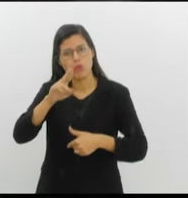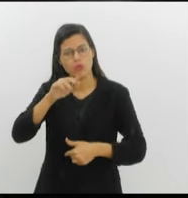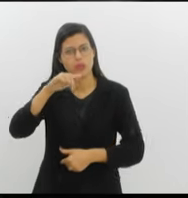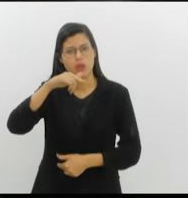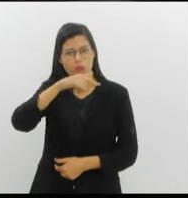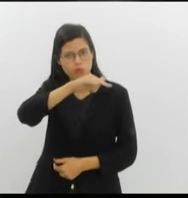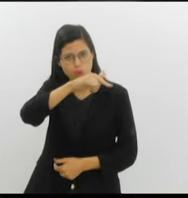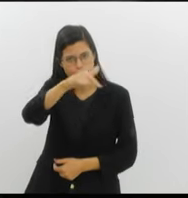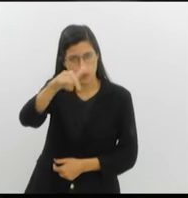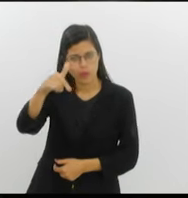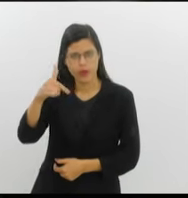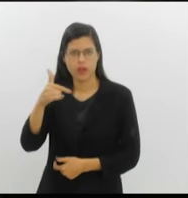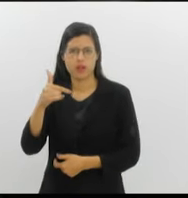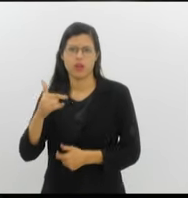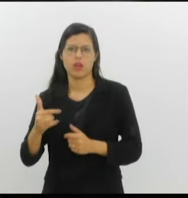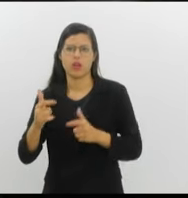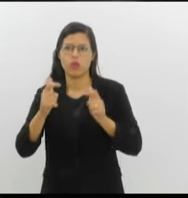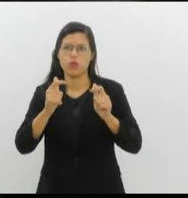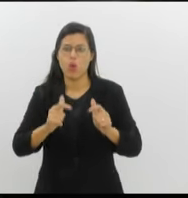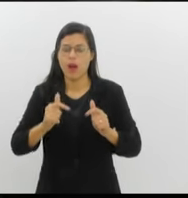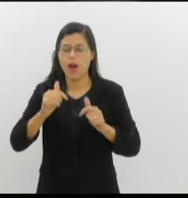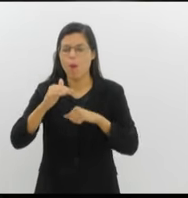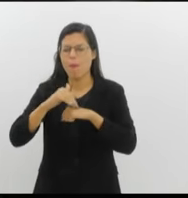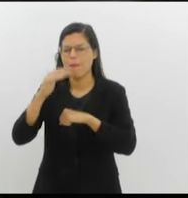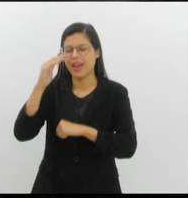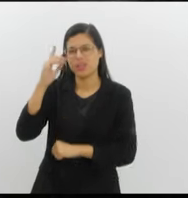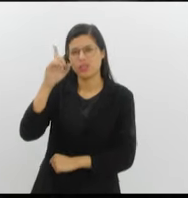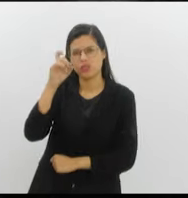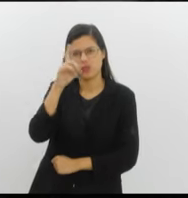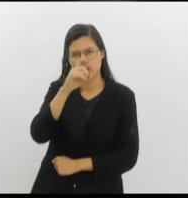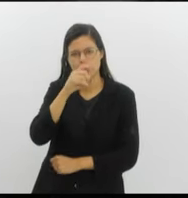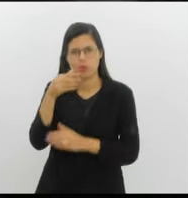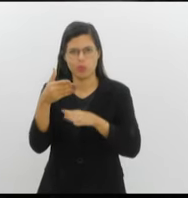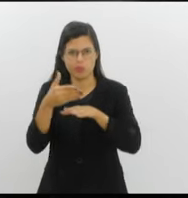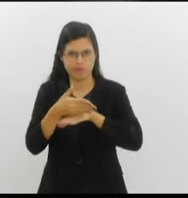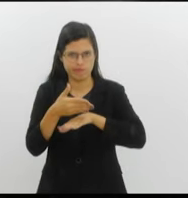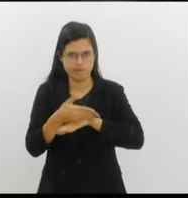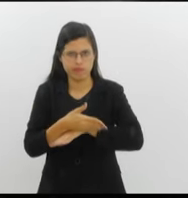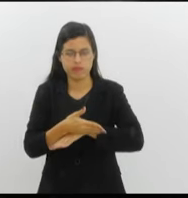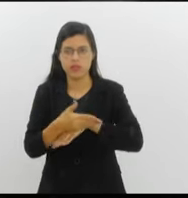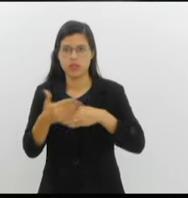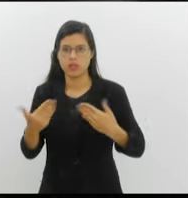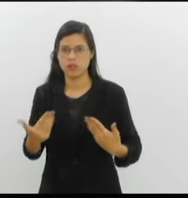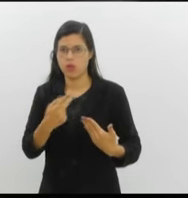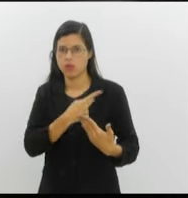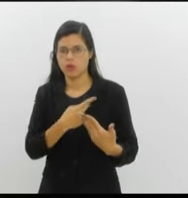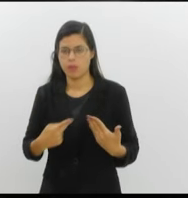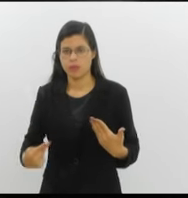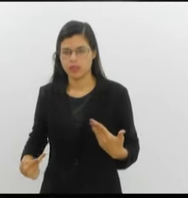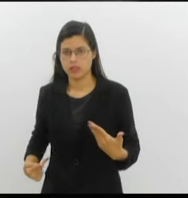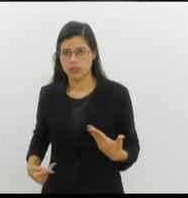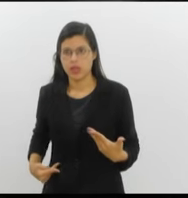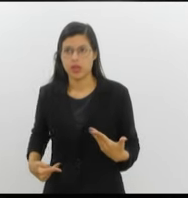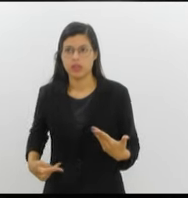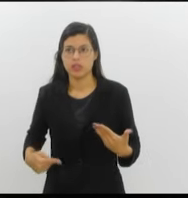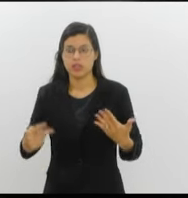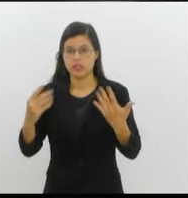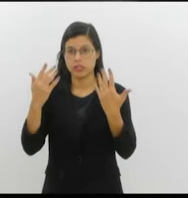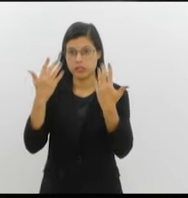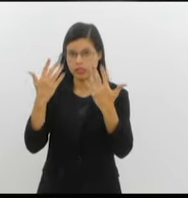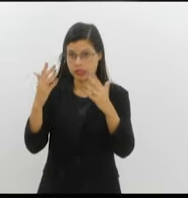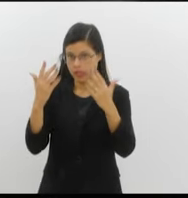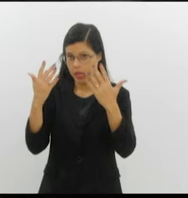nas regiões mais íngremes, de mais difícil acesso. Então, senhor presidente, celebrar o Dia do